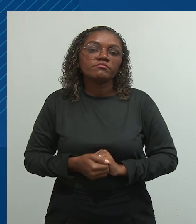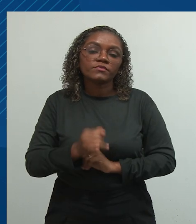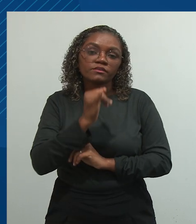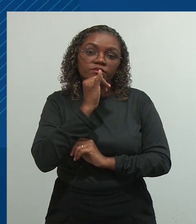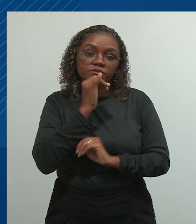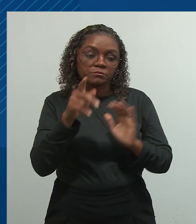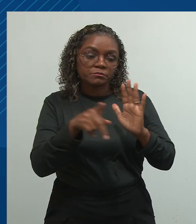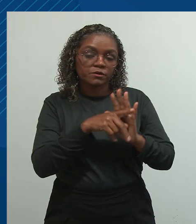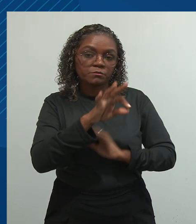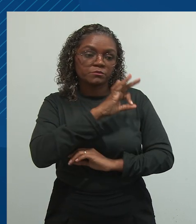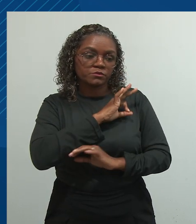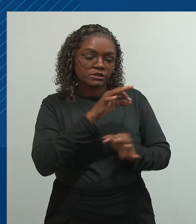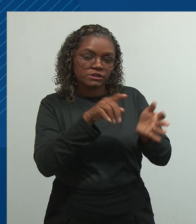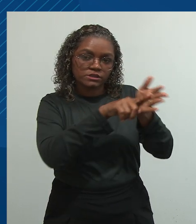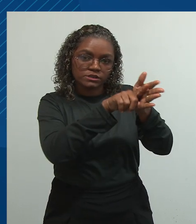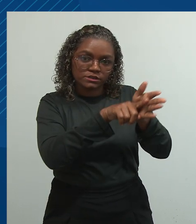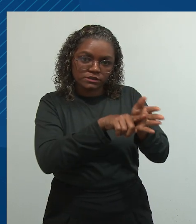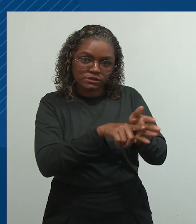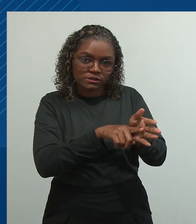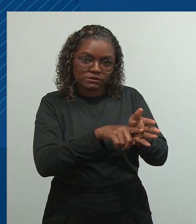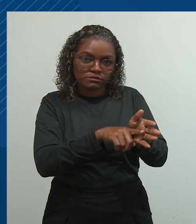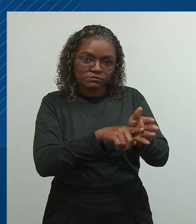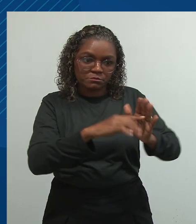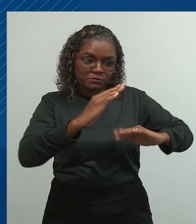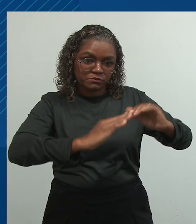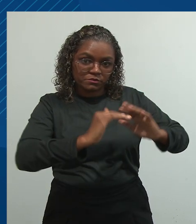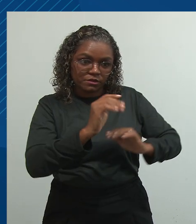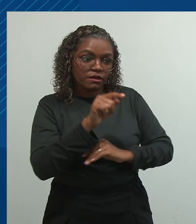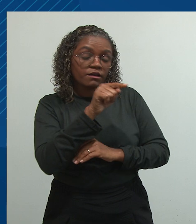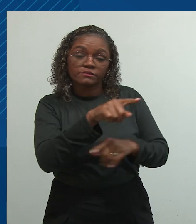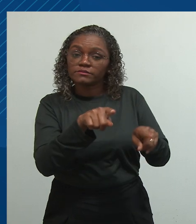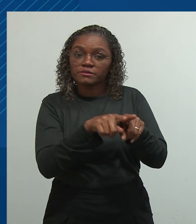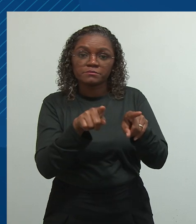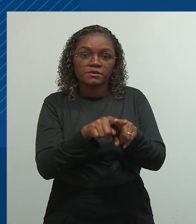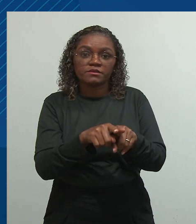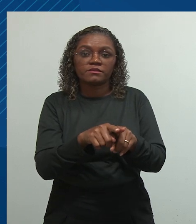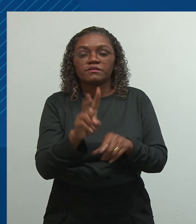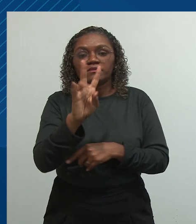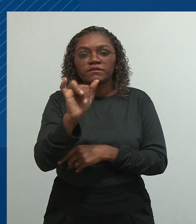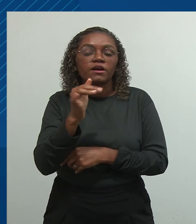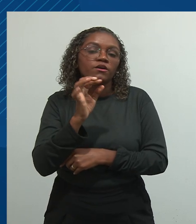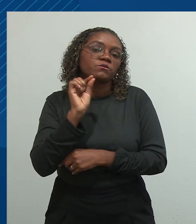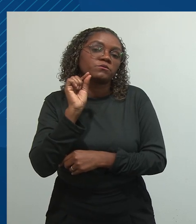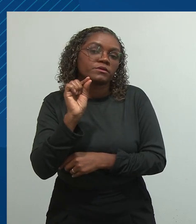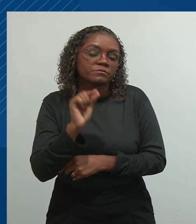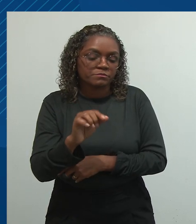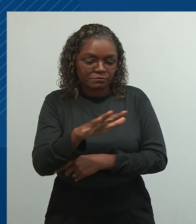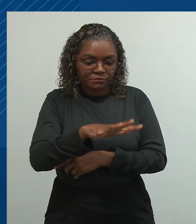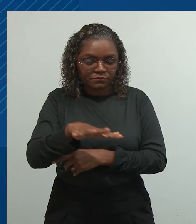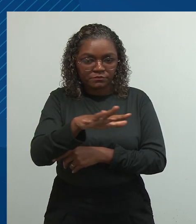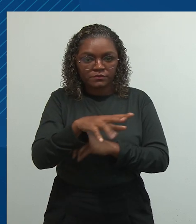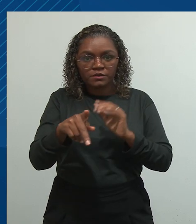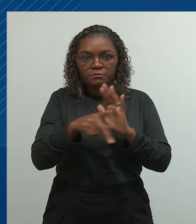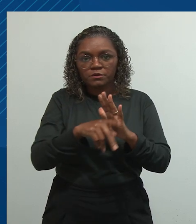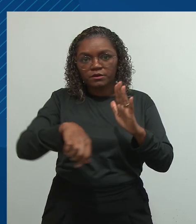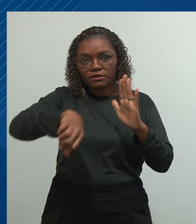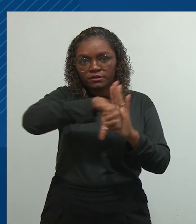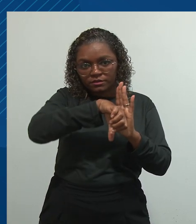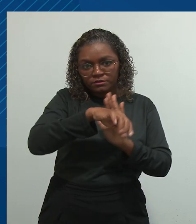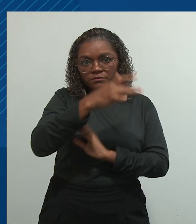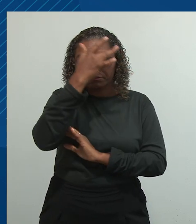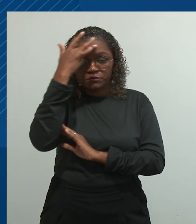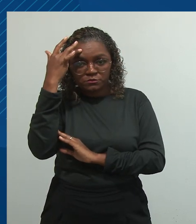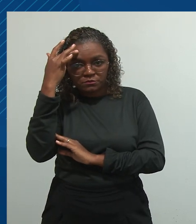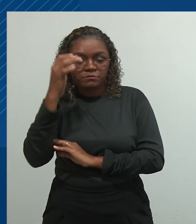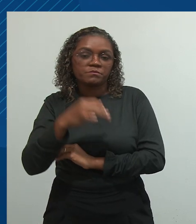pericial técnico de um perito da polícia, ele também vai descrever mancha de sangue, vai descrever